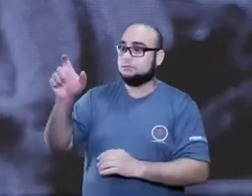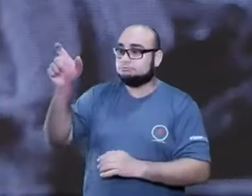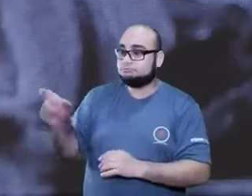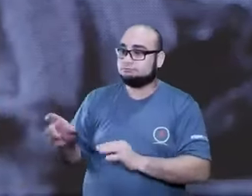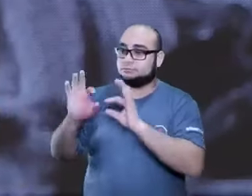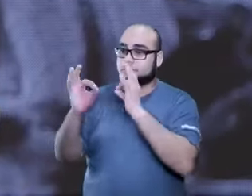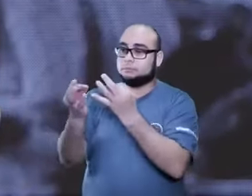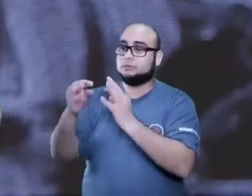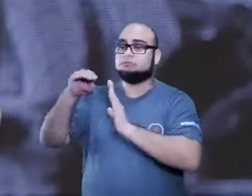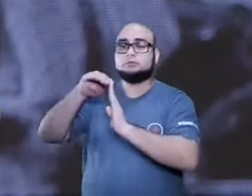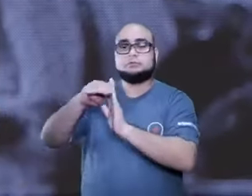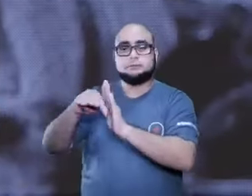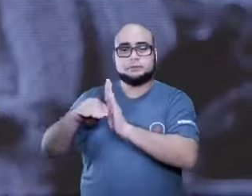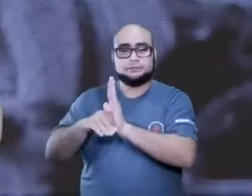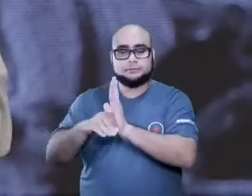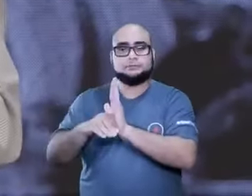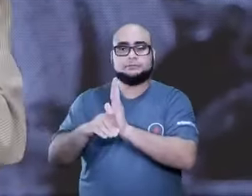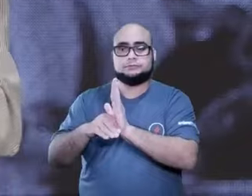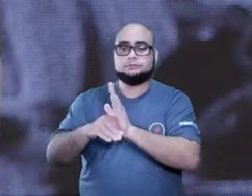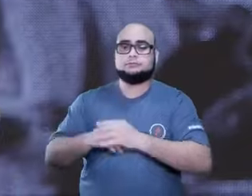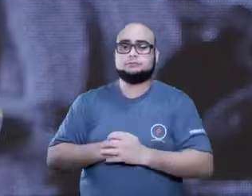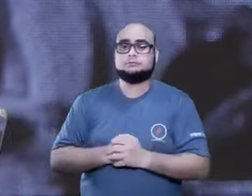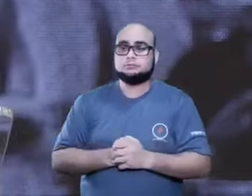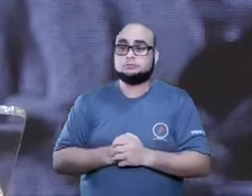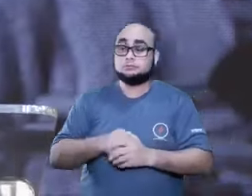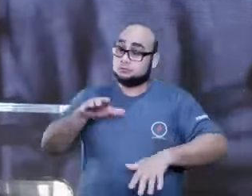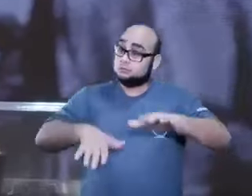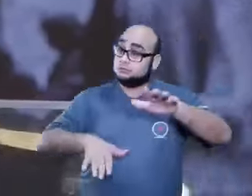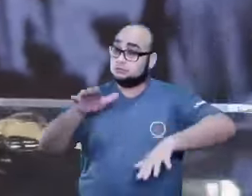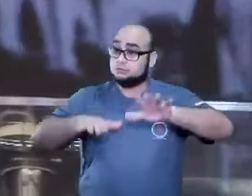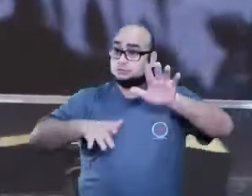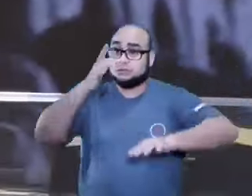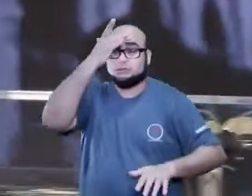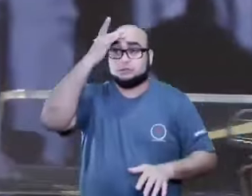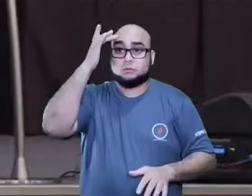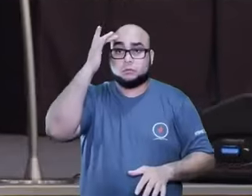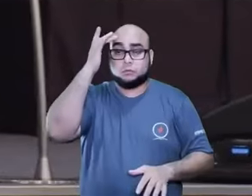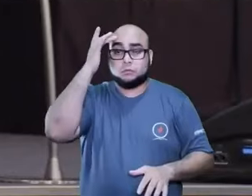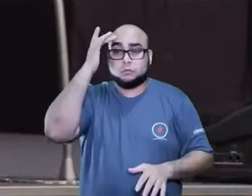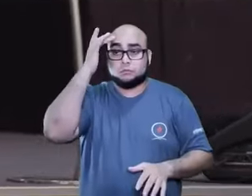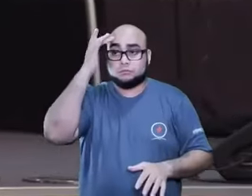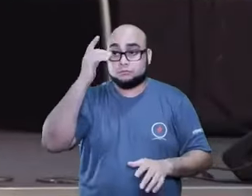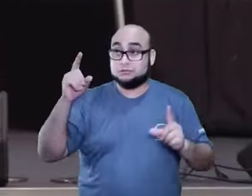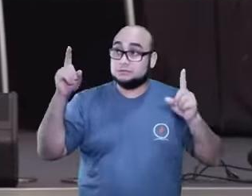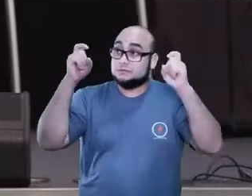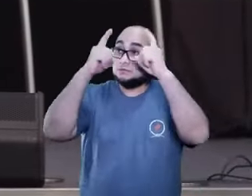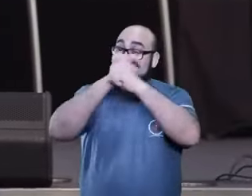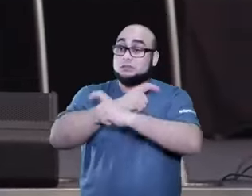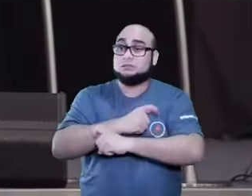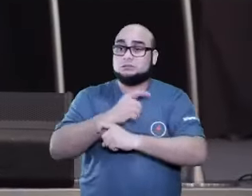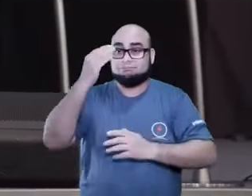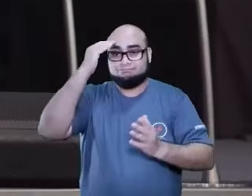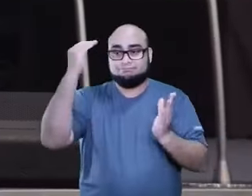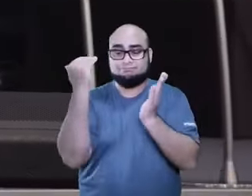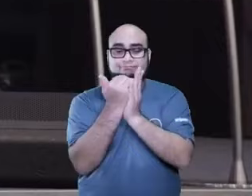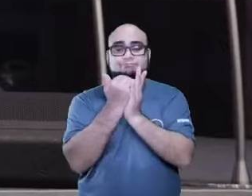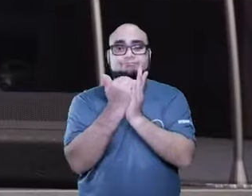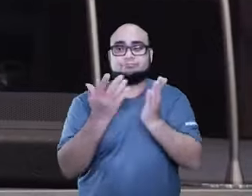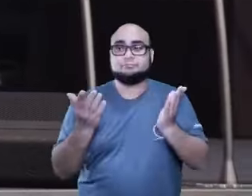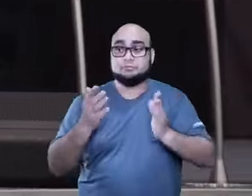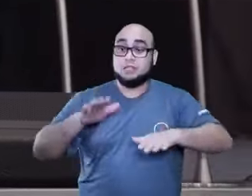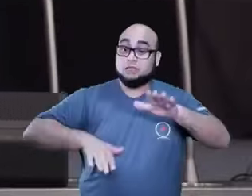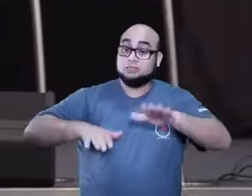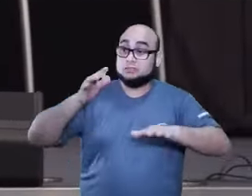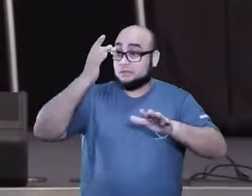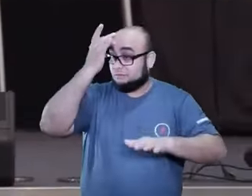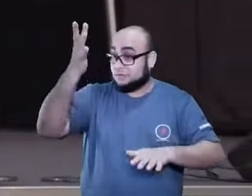lista considerável. Talvez para alguns haja algumas coisas mais difíceis, outras mais fáceis. É uma lista